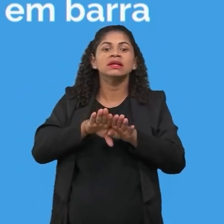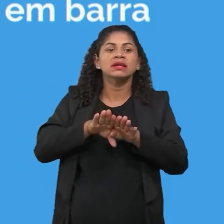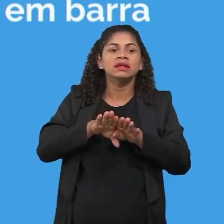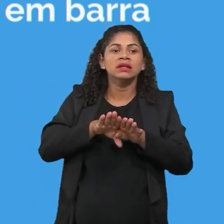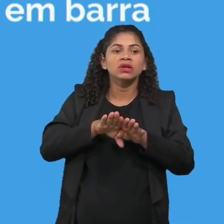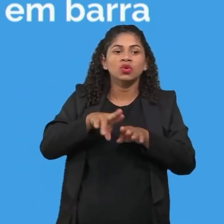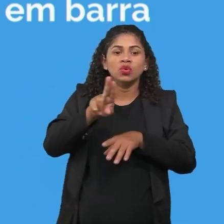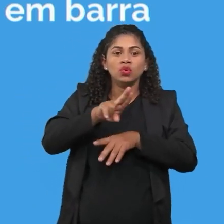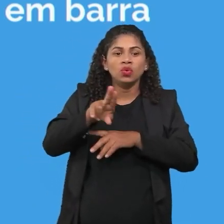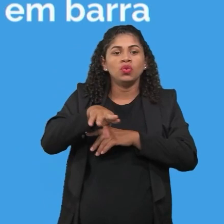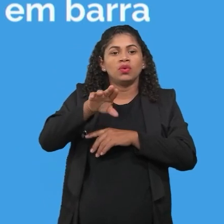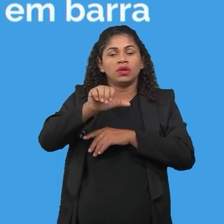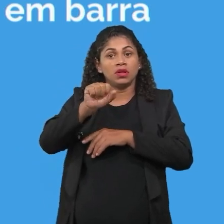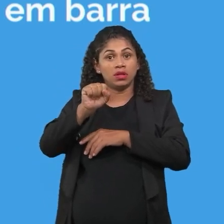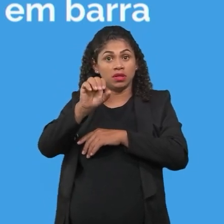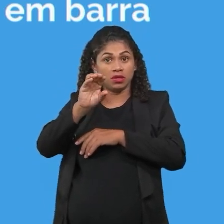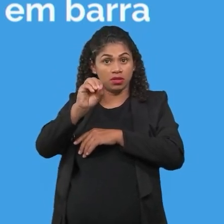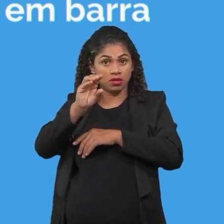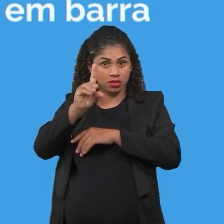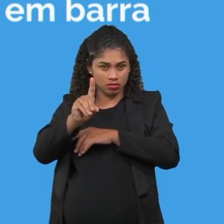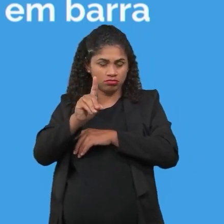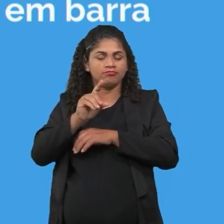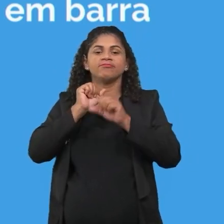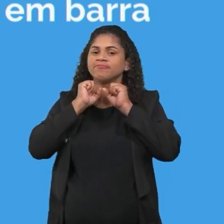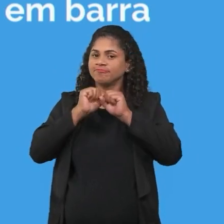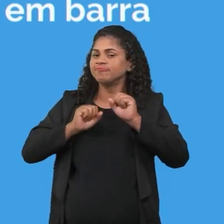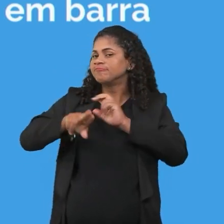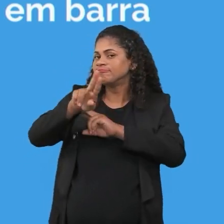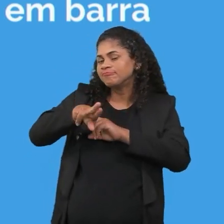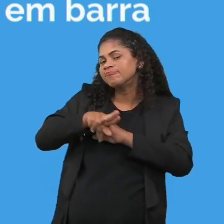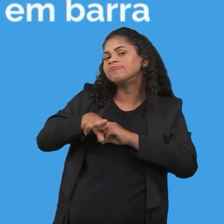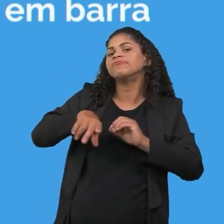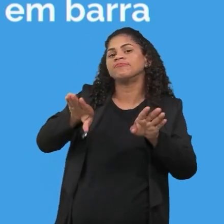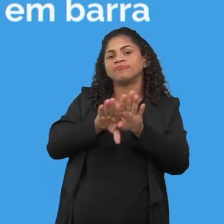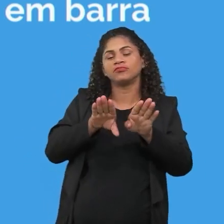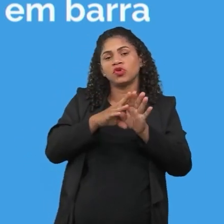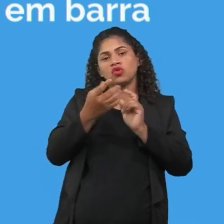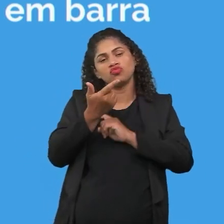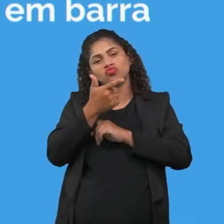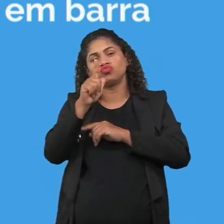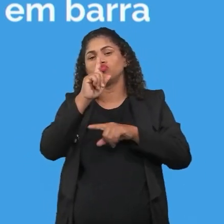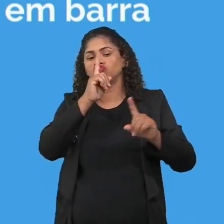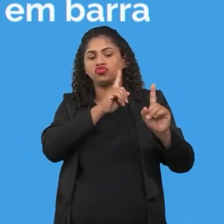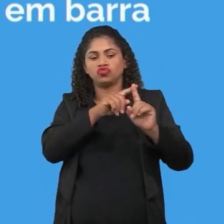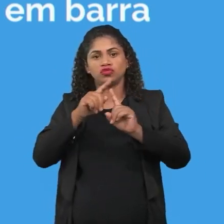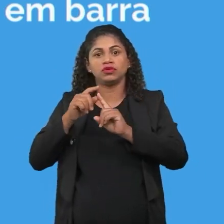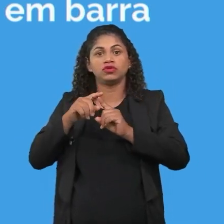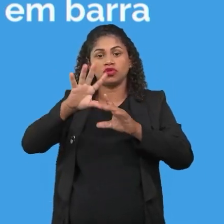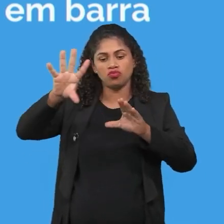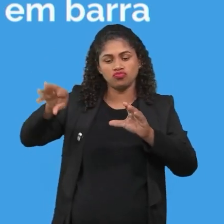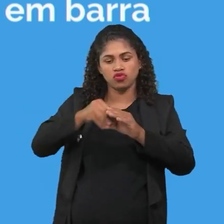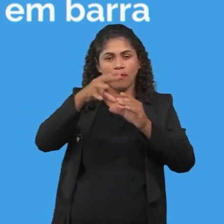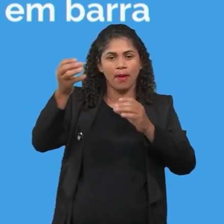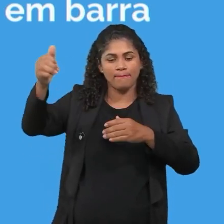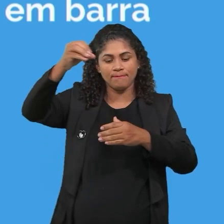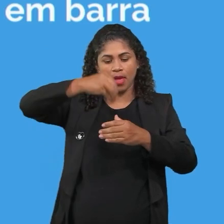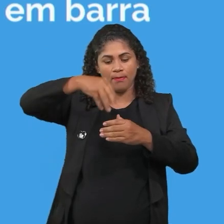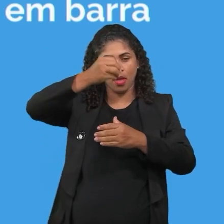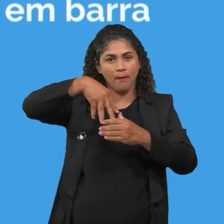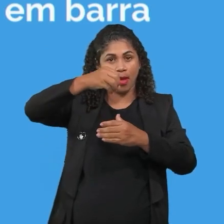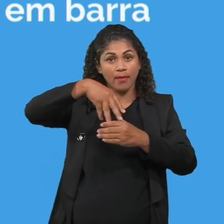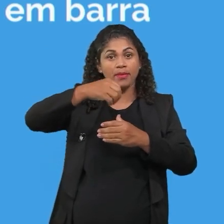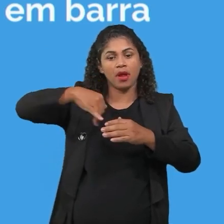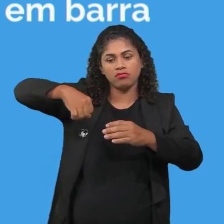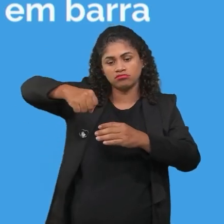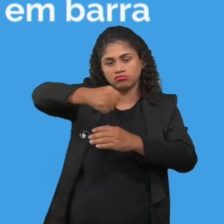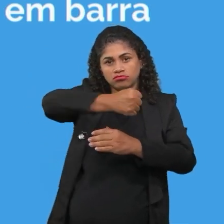adicionar ali outros ingredientes ali para dar cheiro, para dar cor, né, para ficar mais agradável. Então